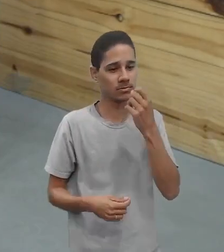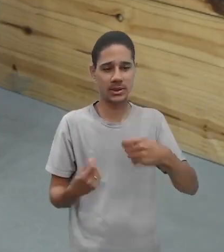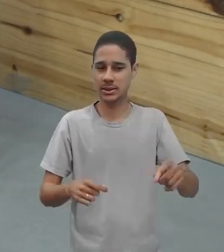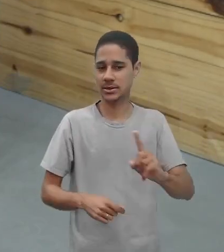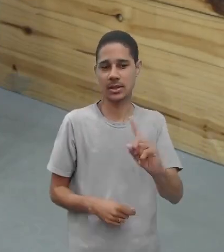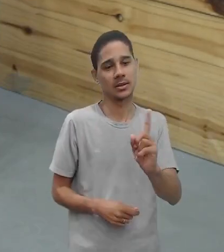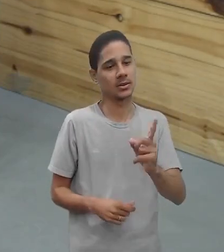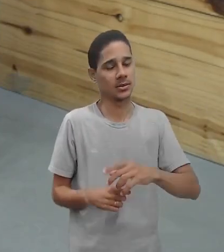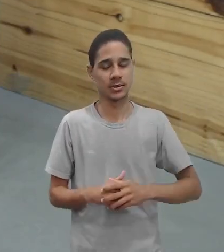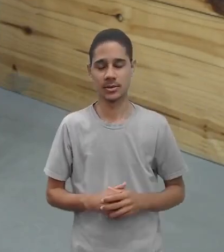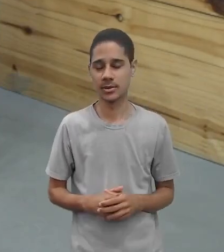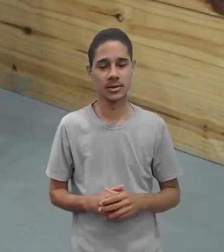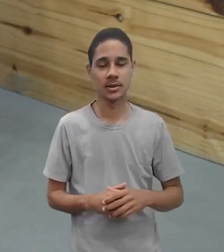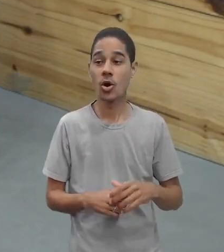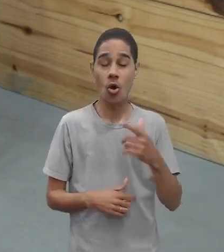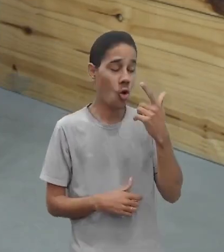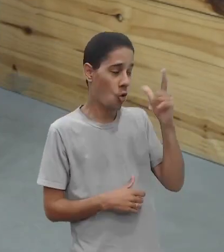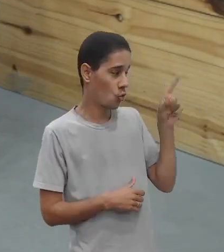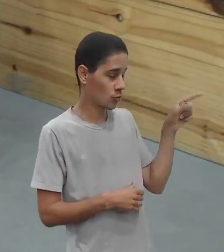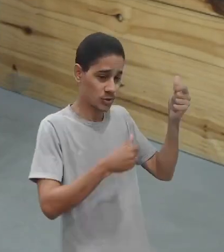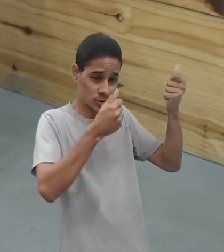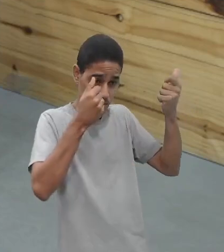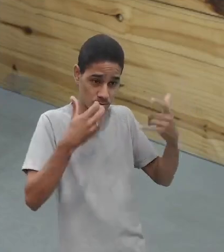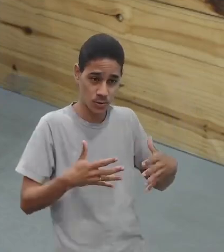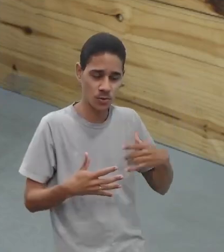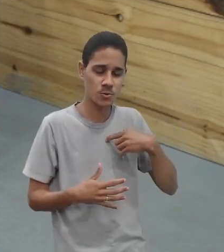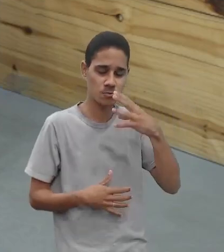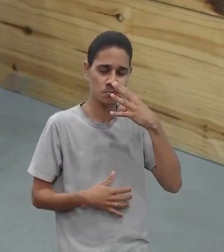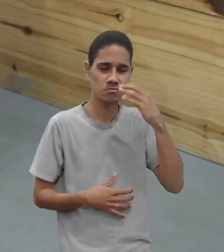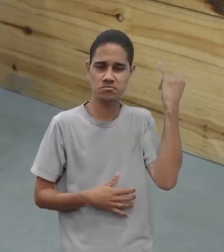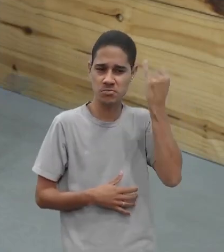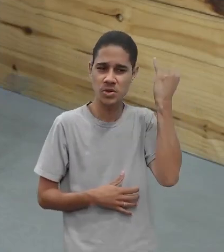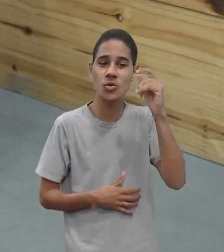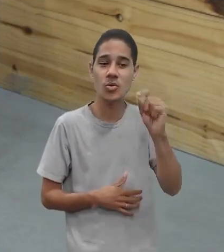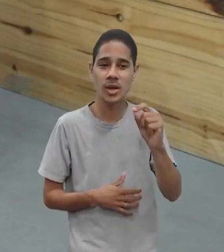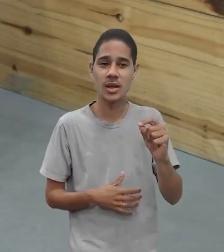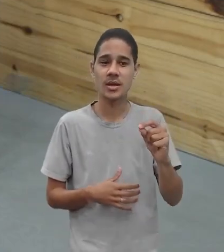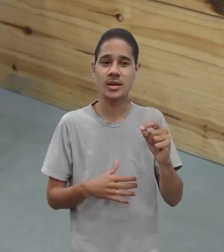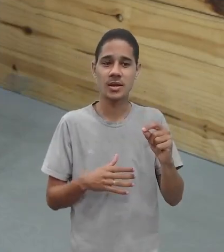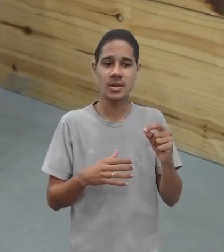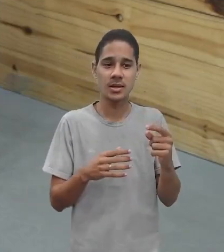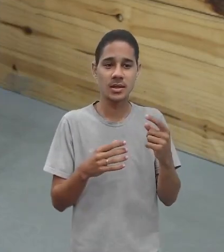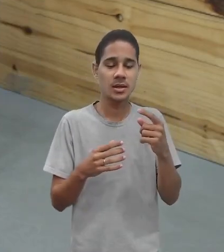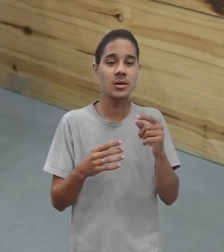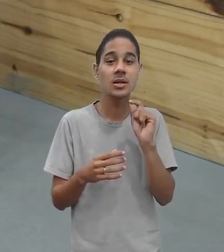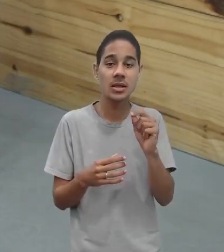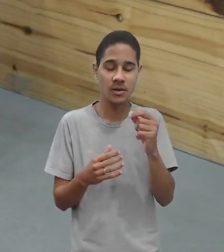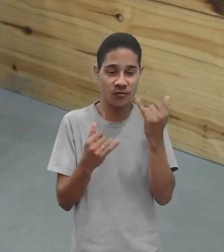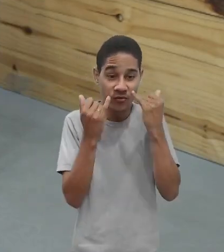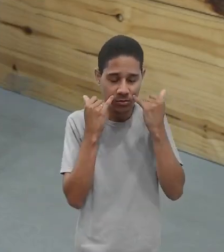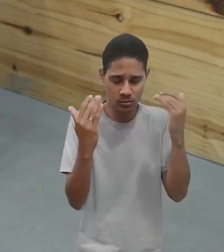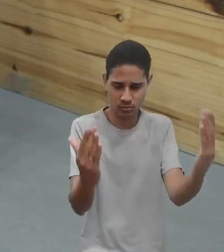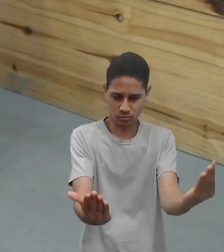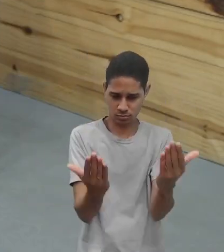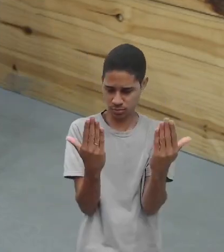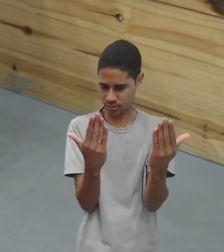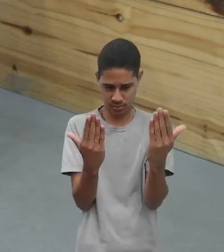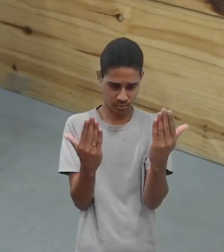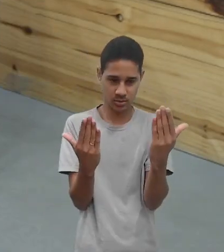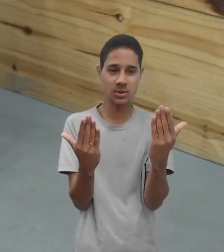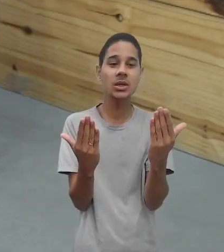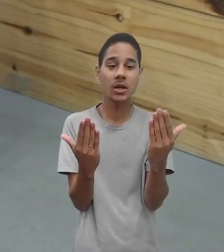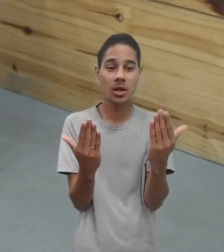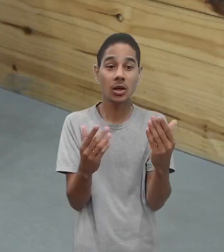aí tem uma outra coisa que você falou que eu achei muito importante, é a necessidade do confronto dessas informações